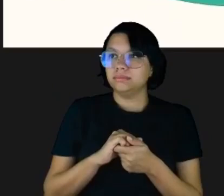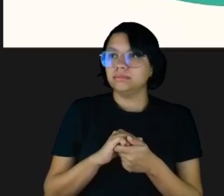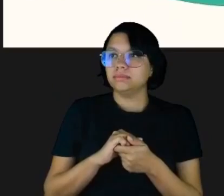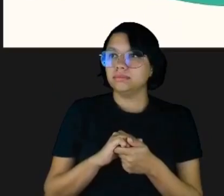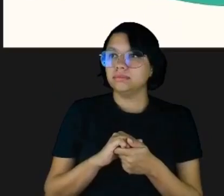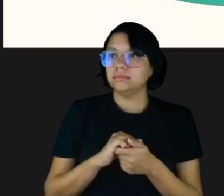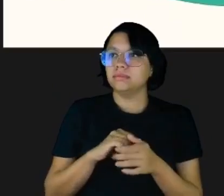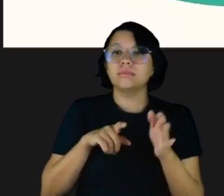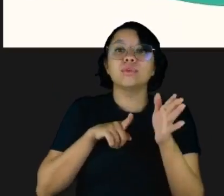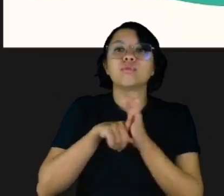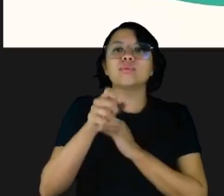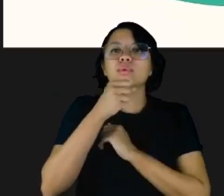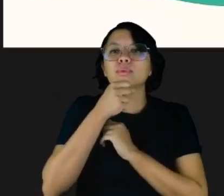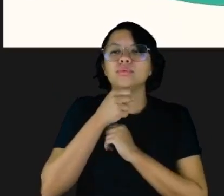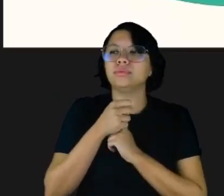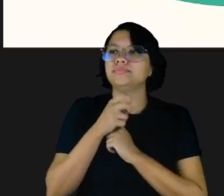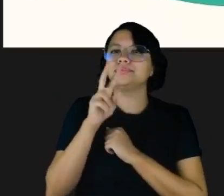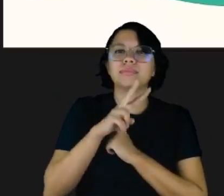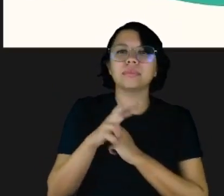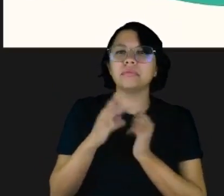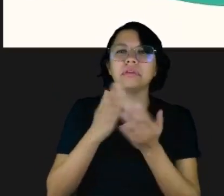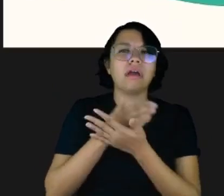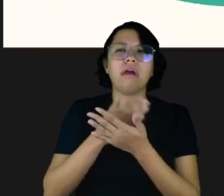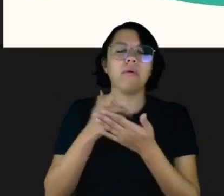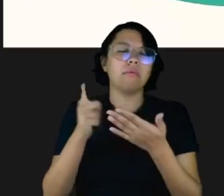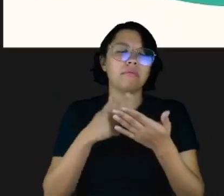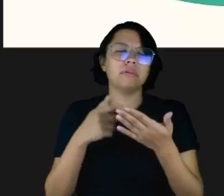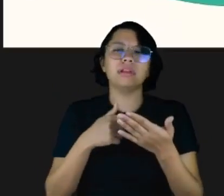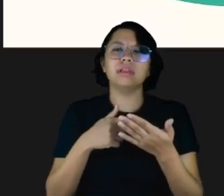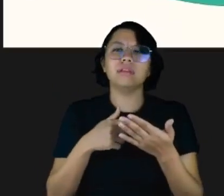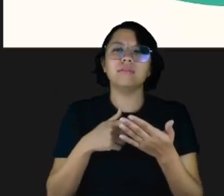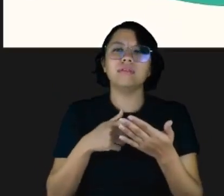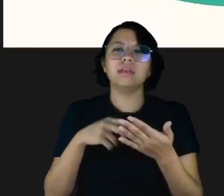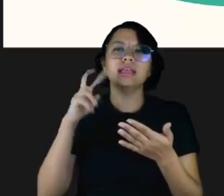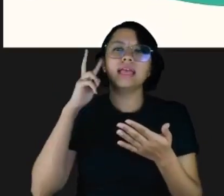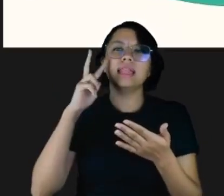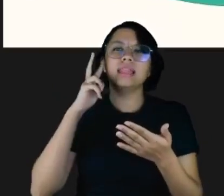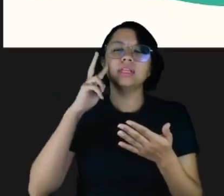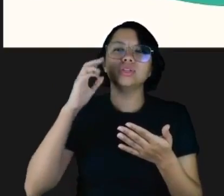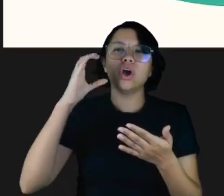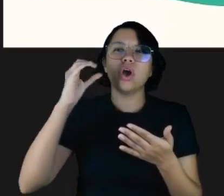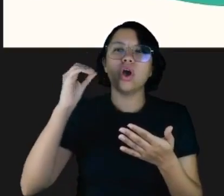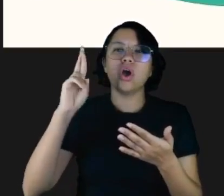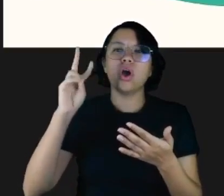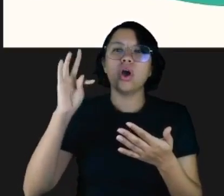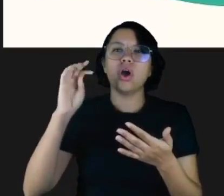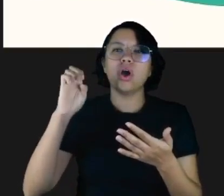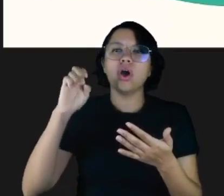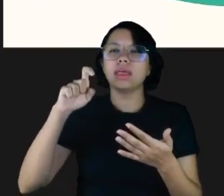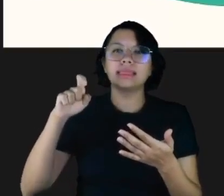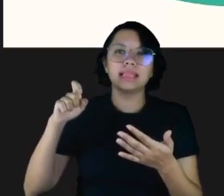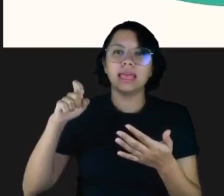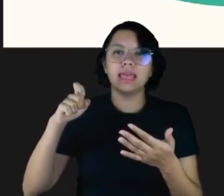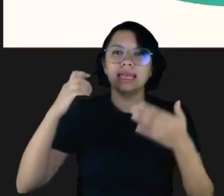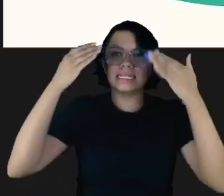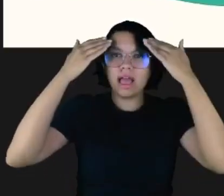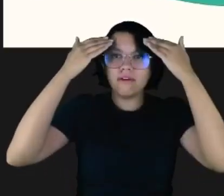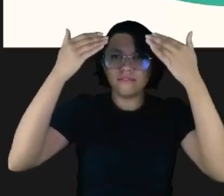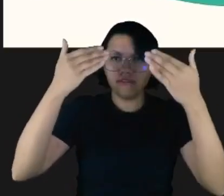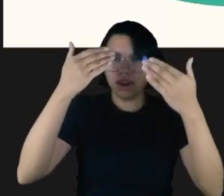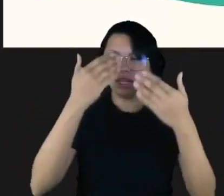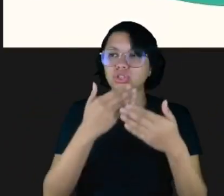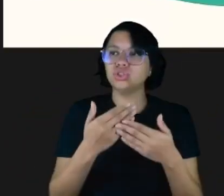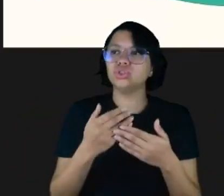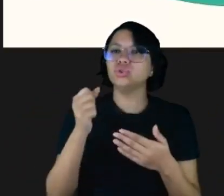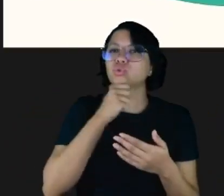Fazer pergunta no microfone. Eu li algum livro, alguma coisa, aquela história do córtex pré-frontal do idoso, e a gente